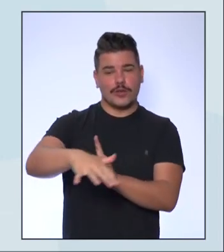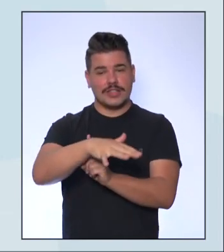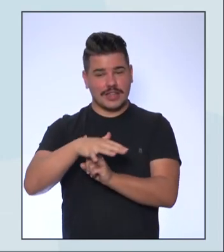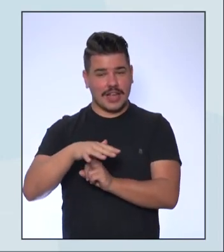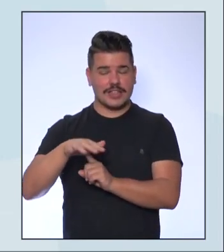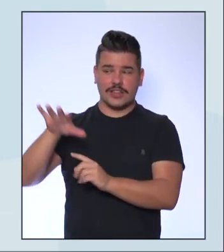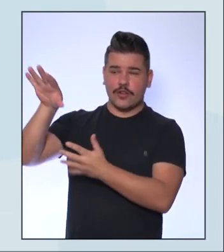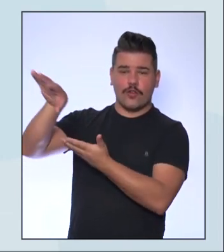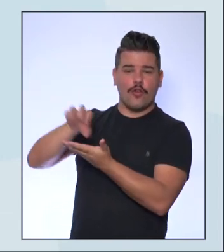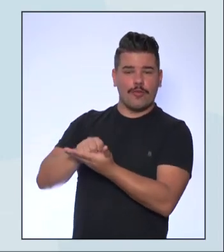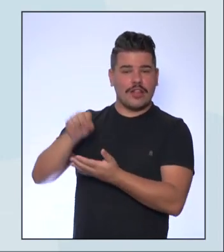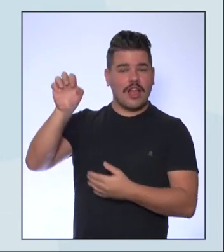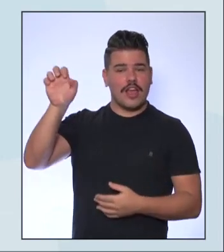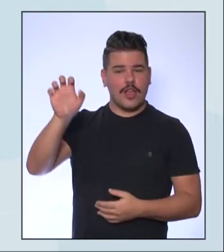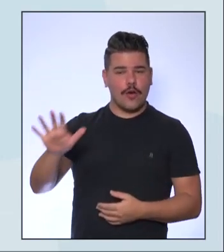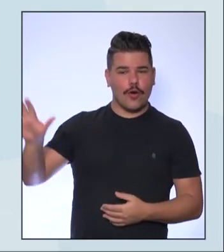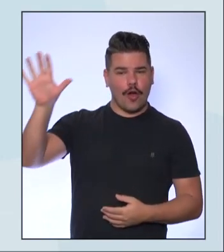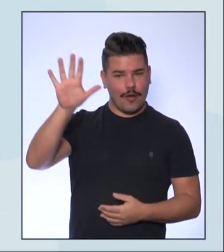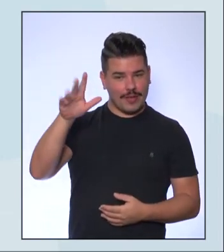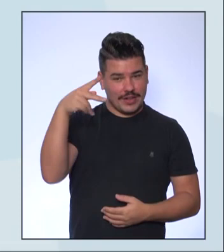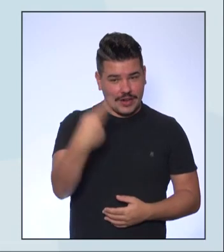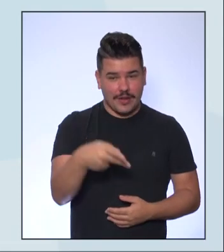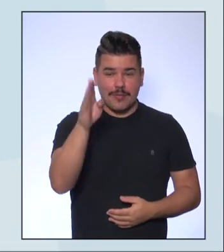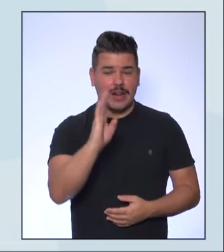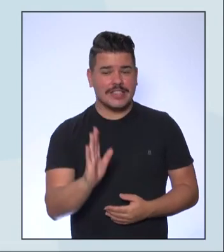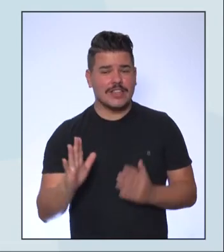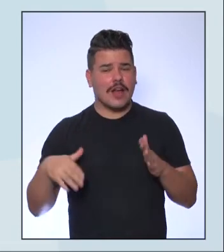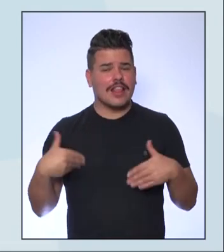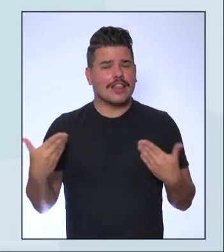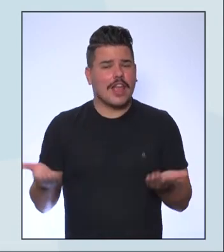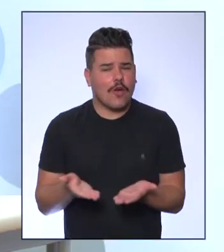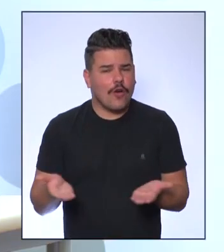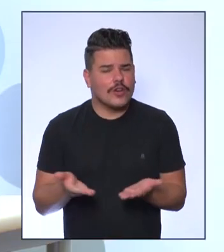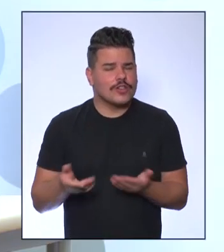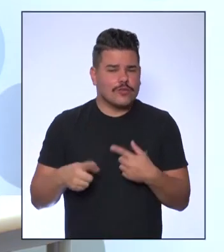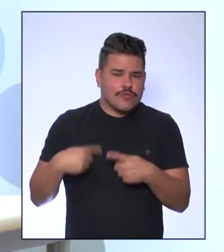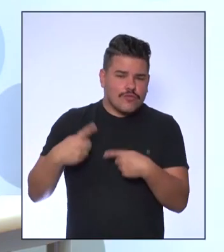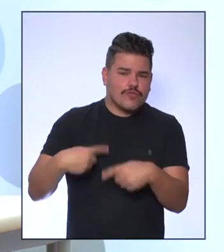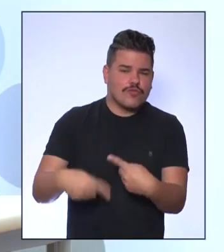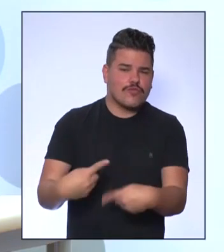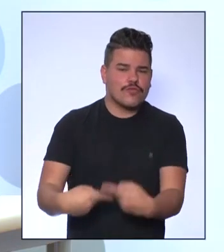europeu e o que acarretou na nossa sociedade atualmente. Aí?